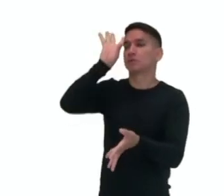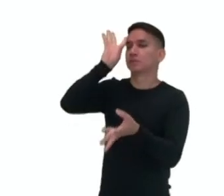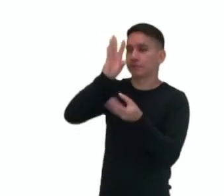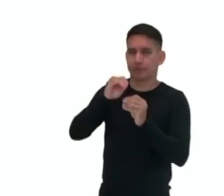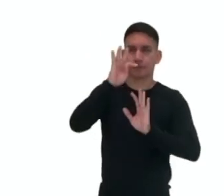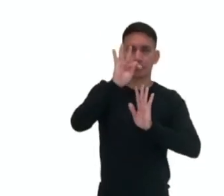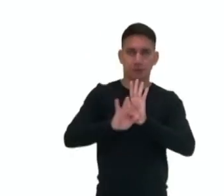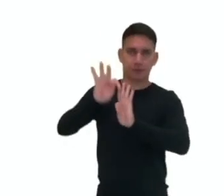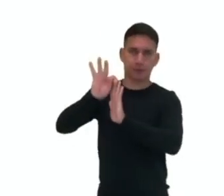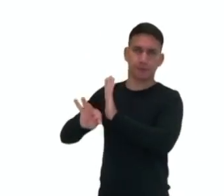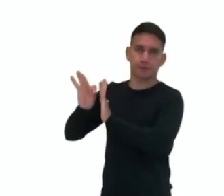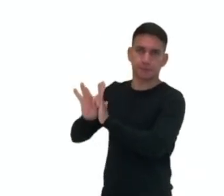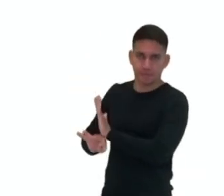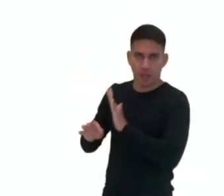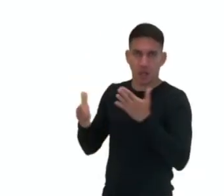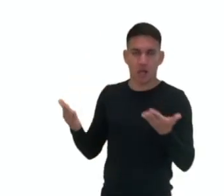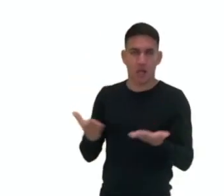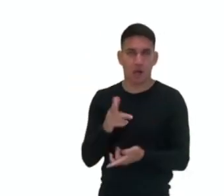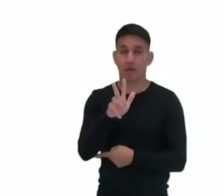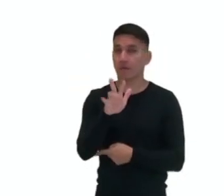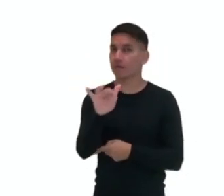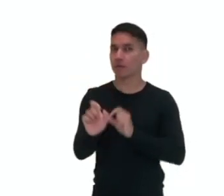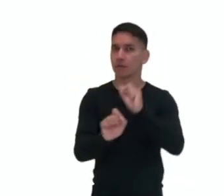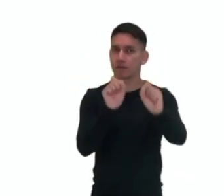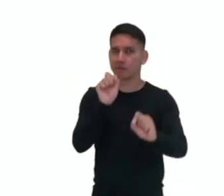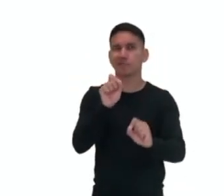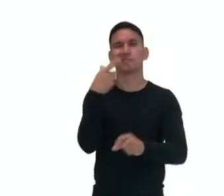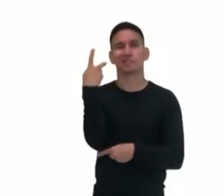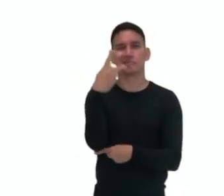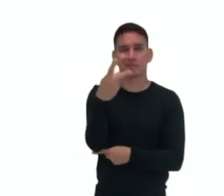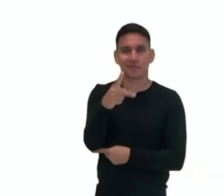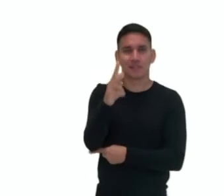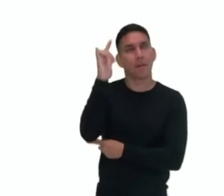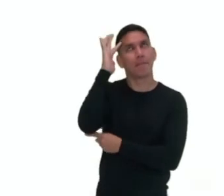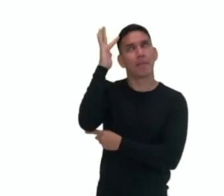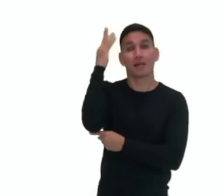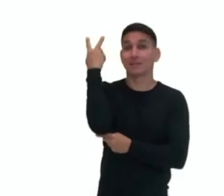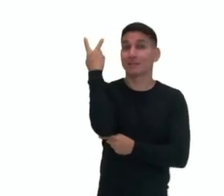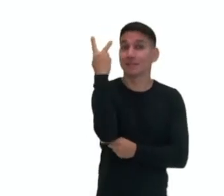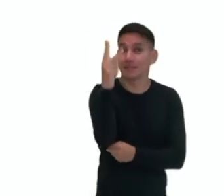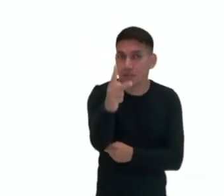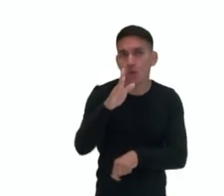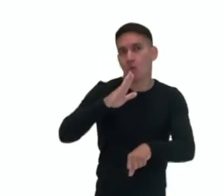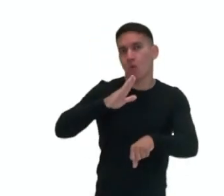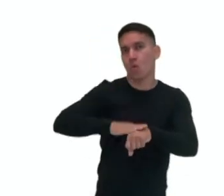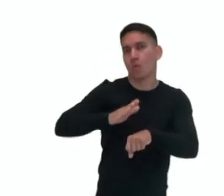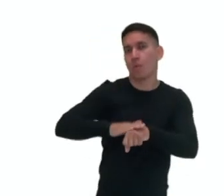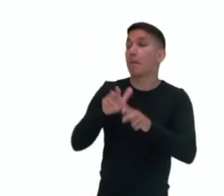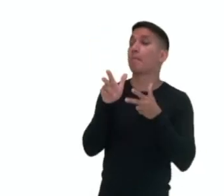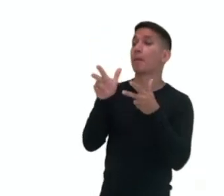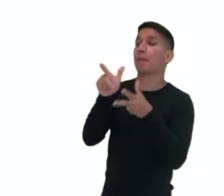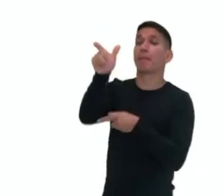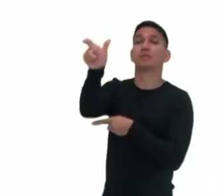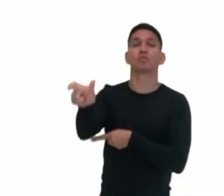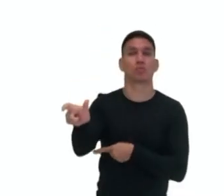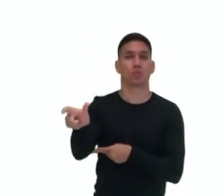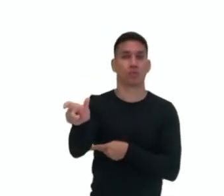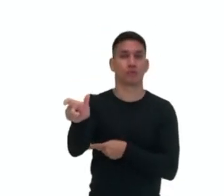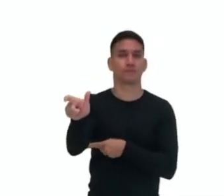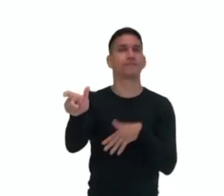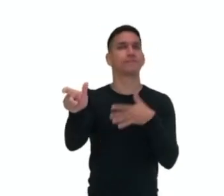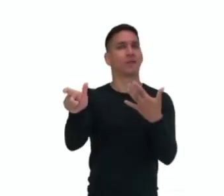texto. Agora, eu quero que você imagine que é a sua vez de entrevistar alguém.